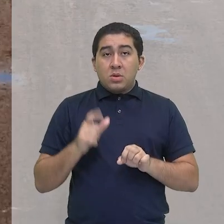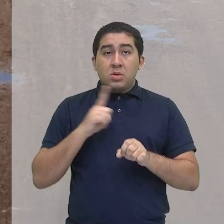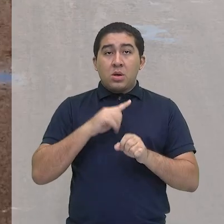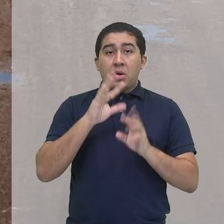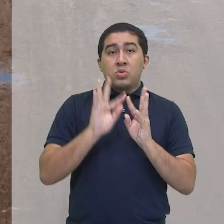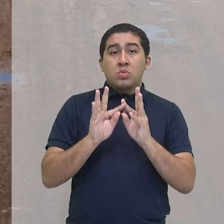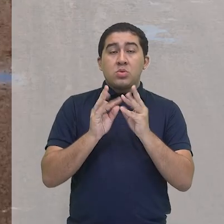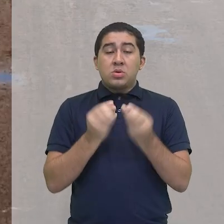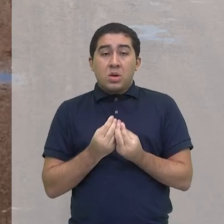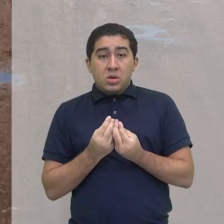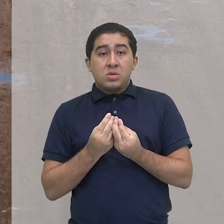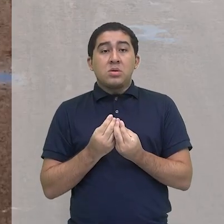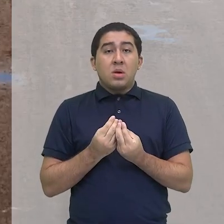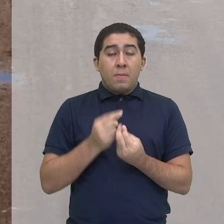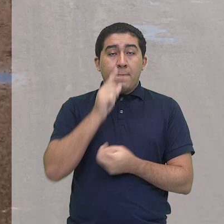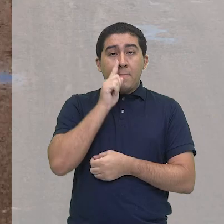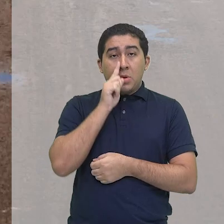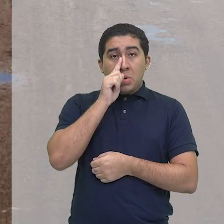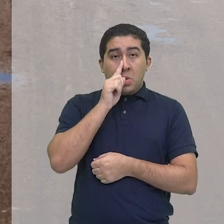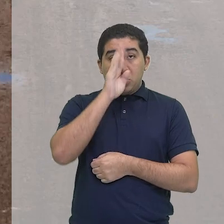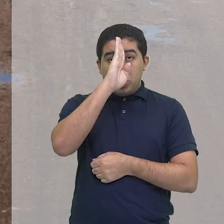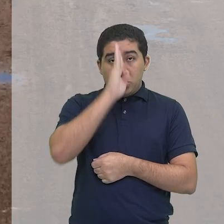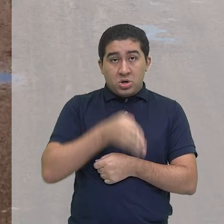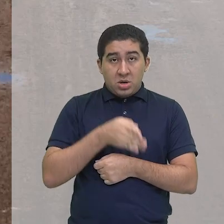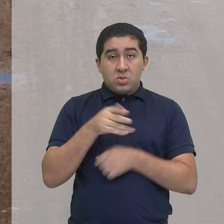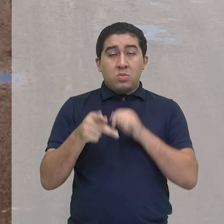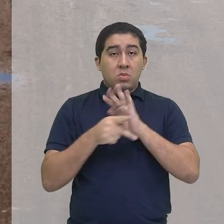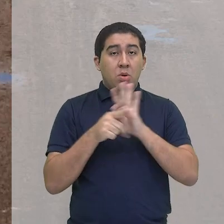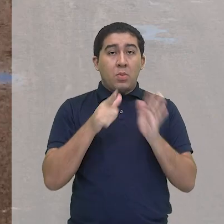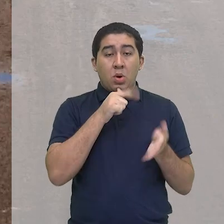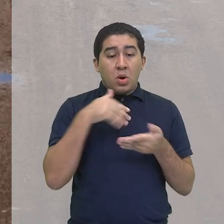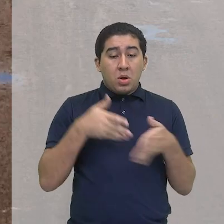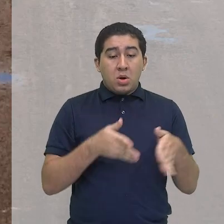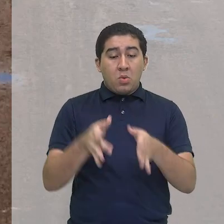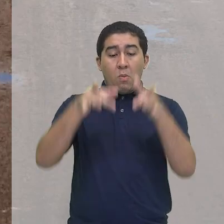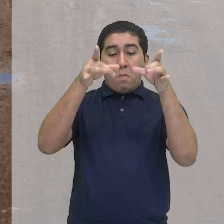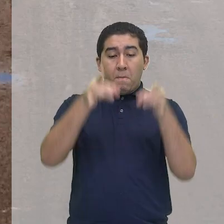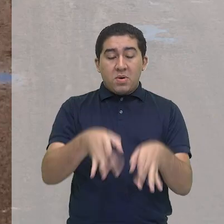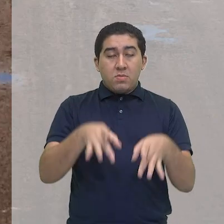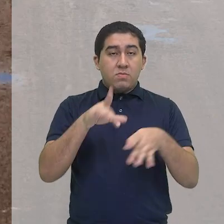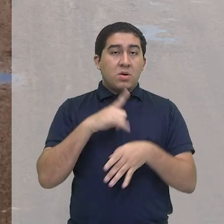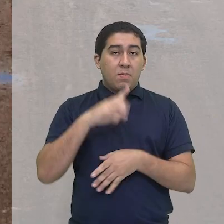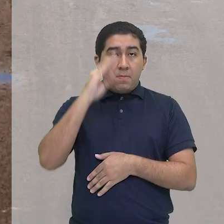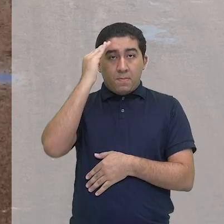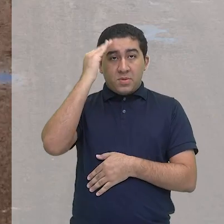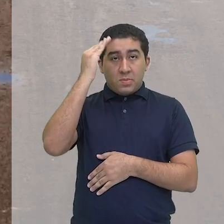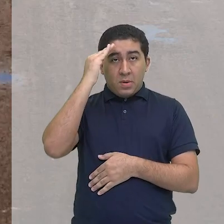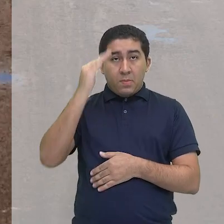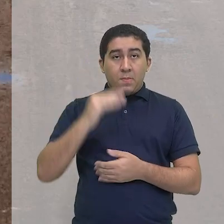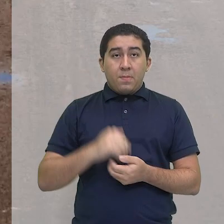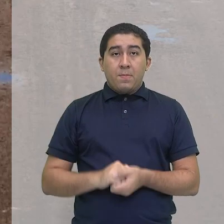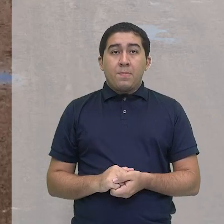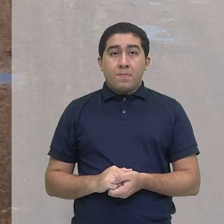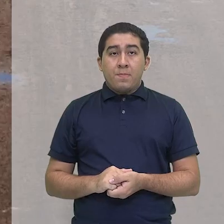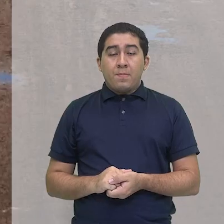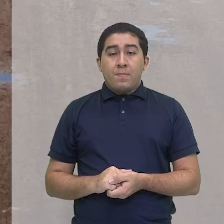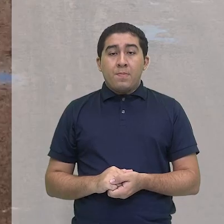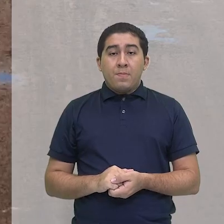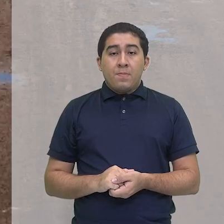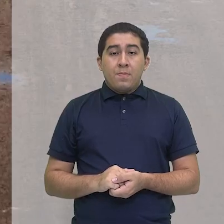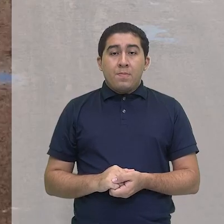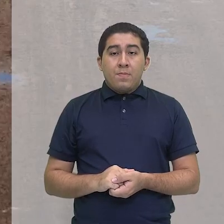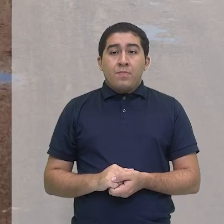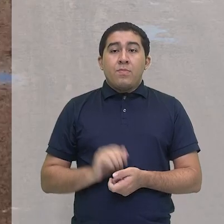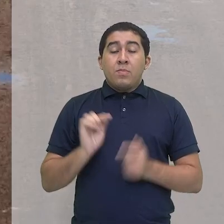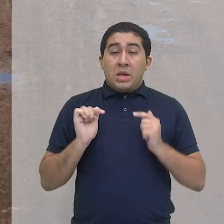tóxicas diretamente nos hídricos, Então, a causa principal ali